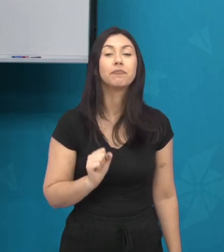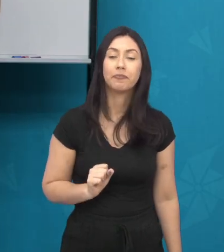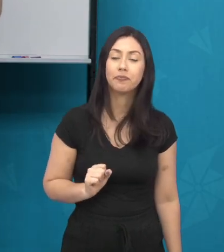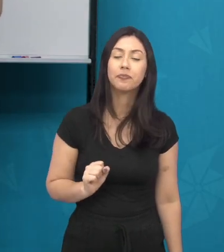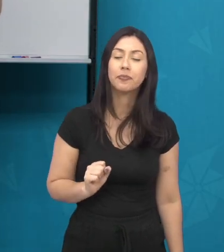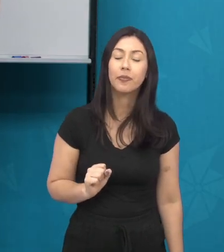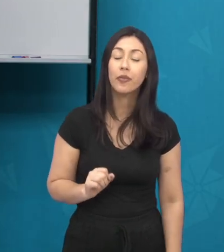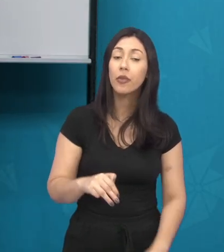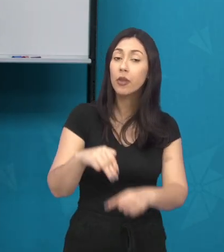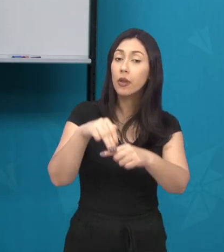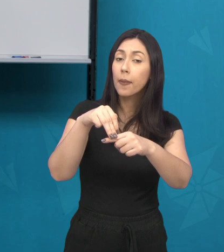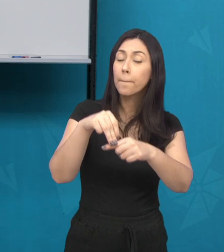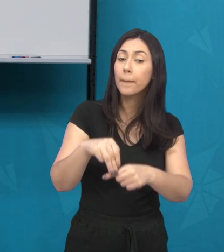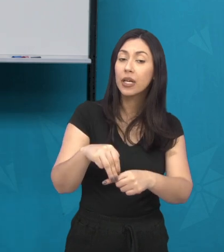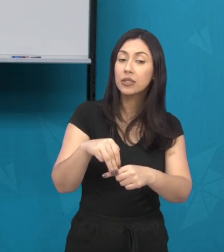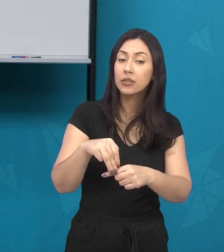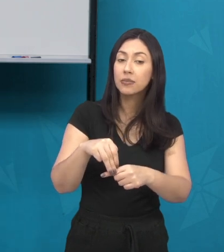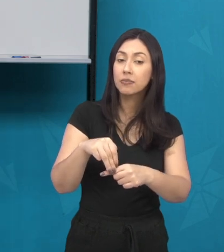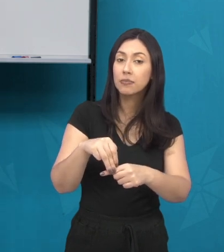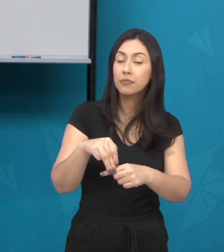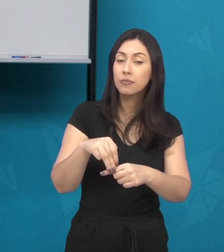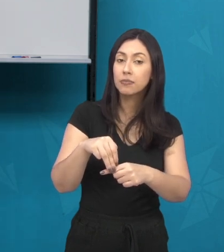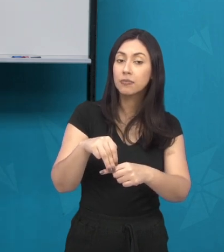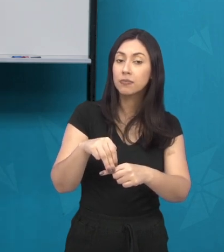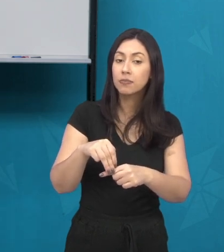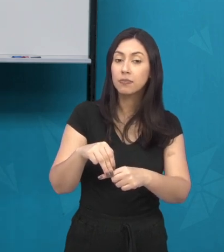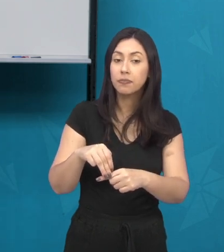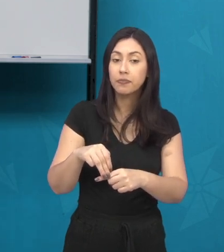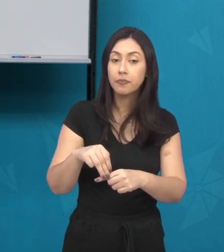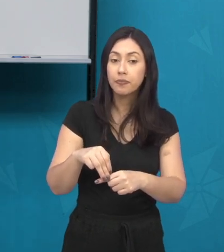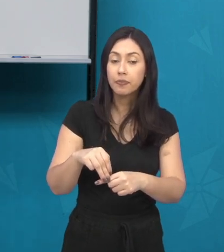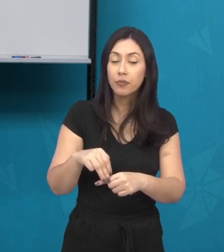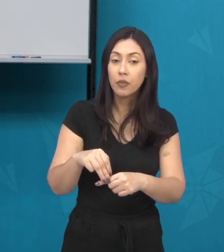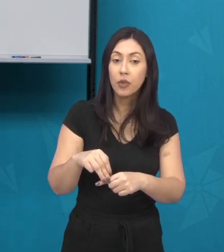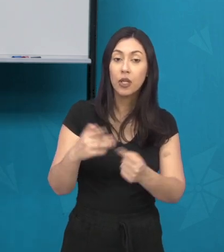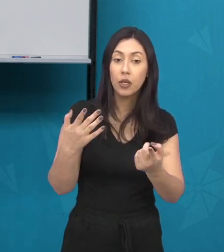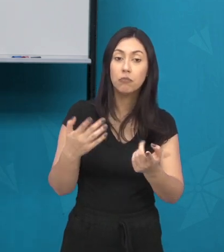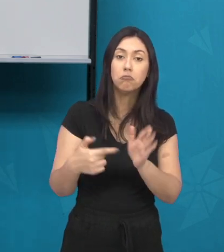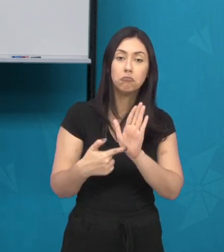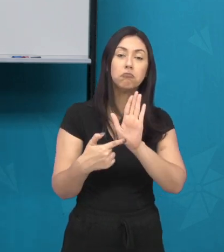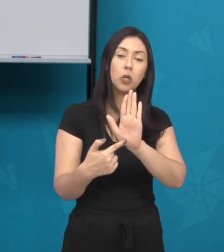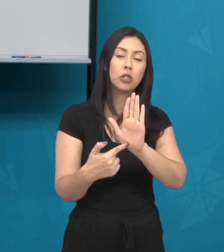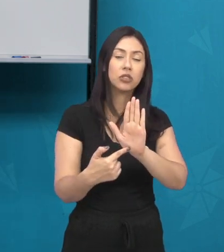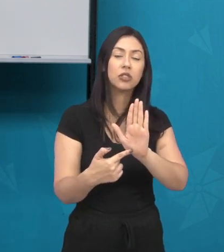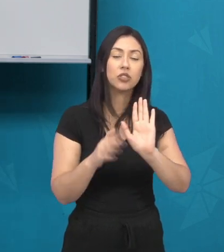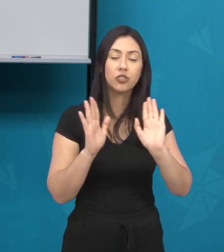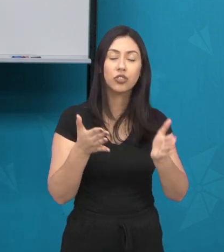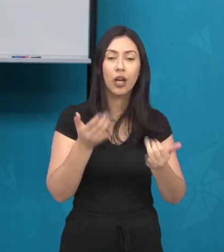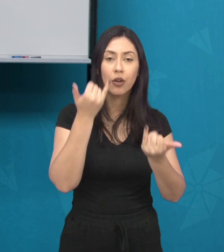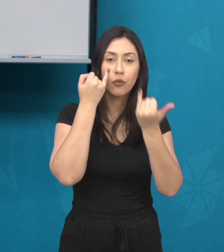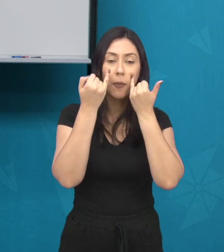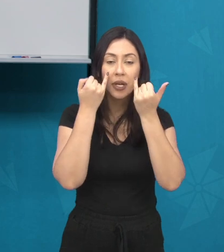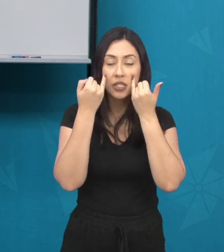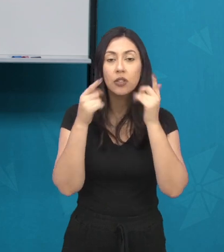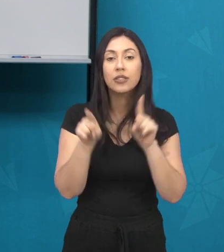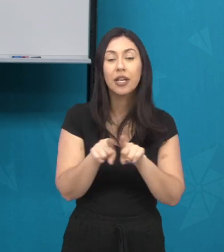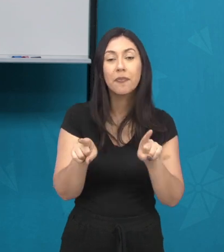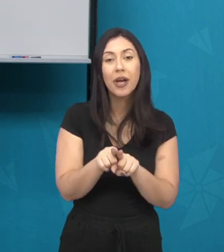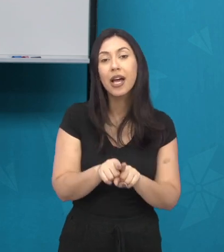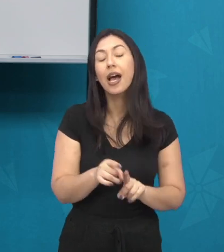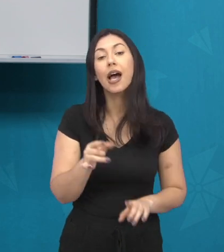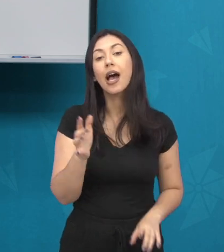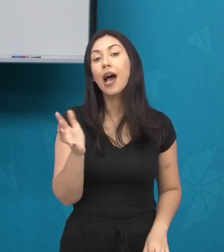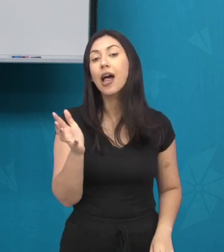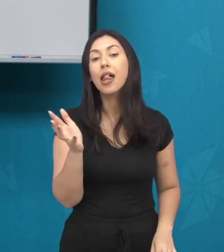beleza a massa o a a a o enunciado me deu e a aceleração nós acabamos